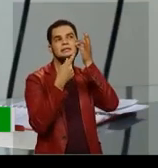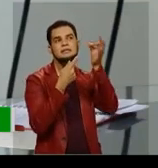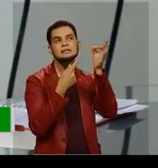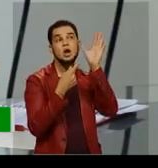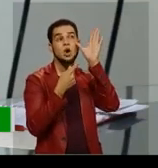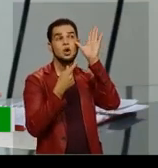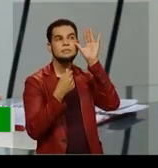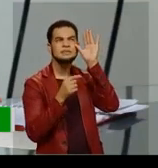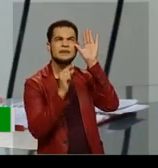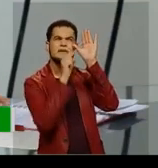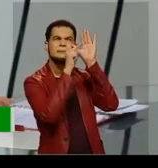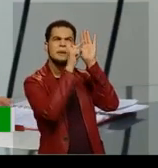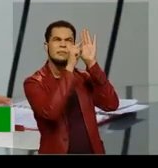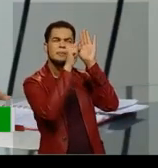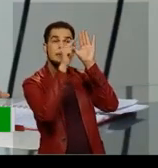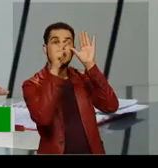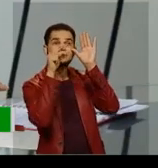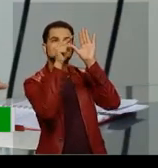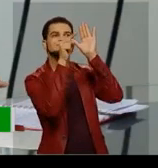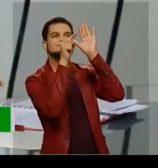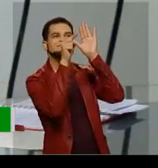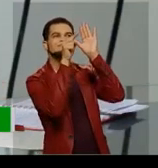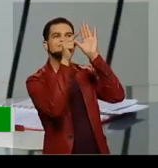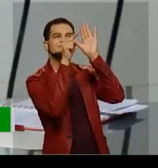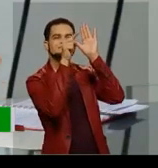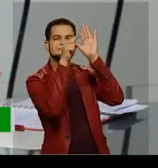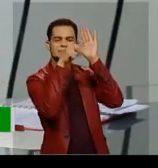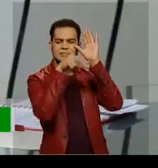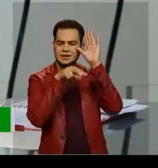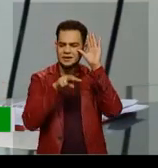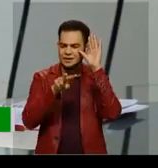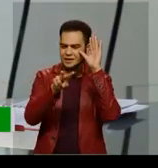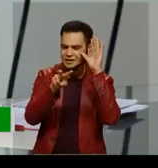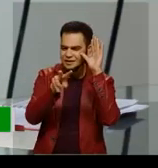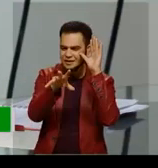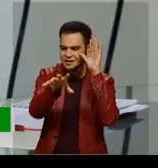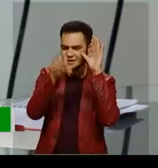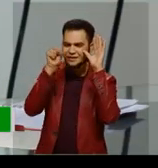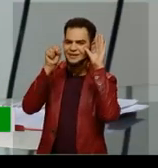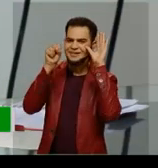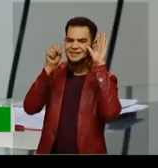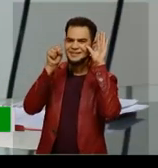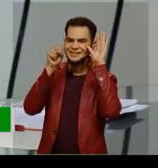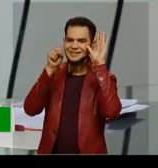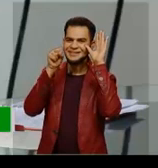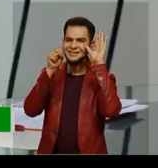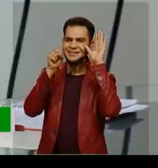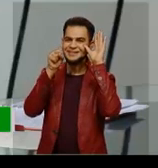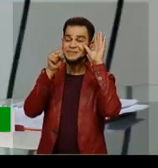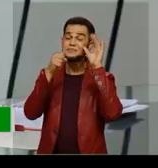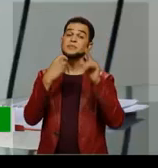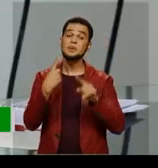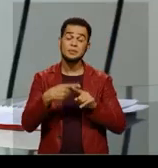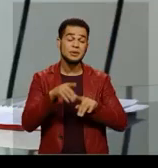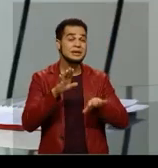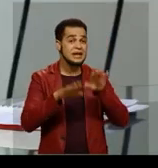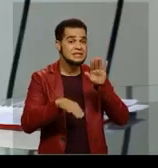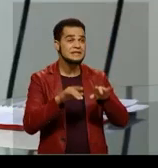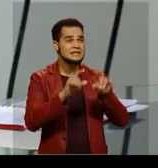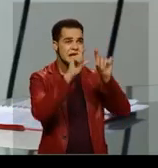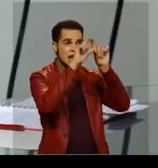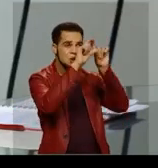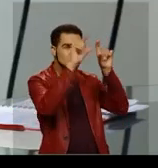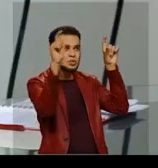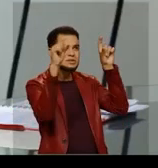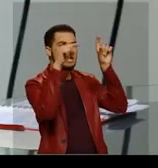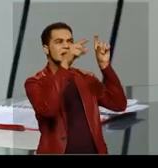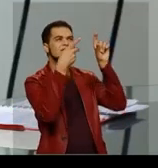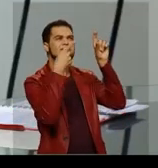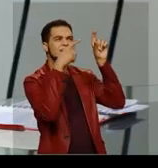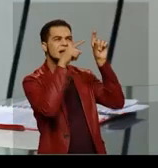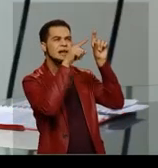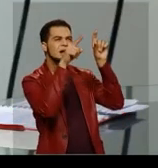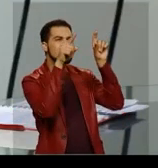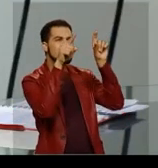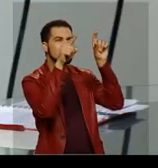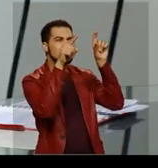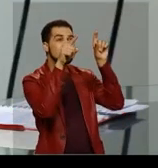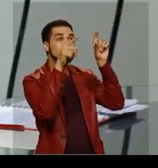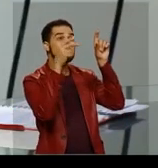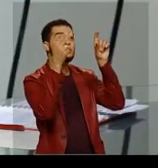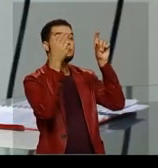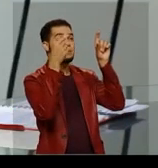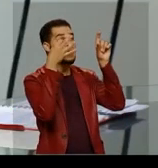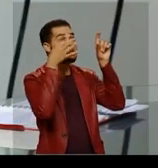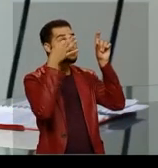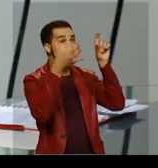repente não está pedindo para você olhar nada na linguagem verbal, é na não verbal, e a diferença está aí.